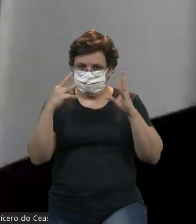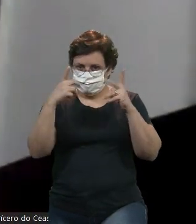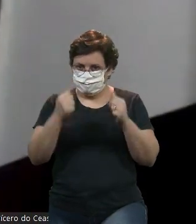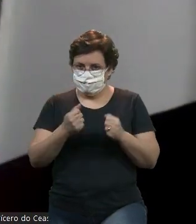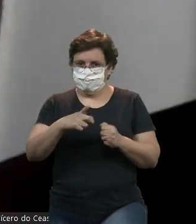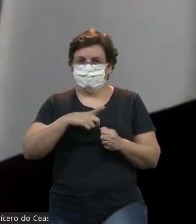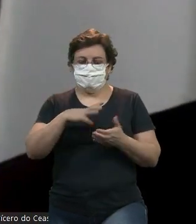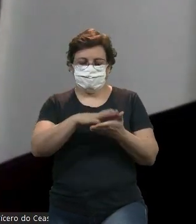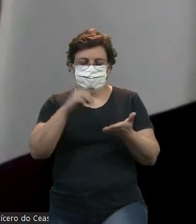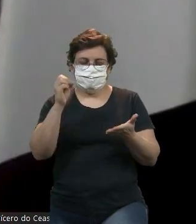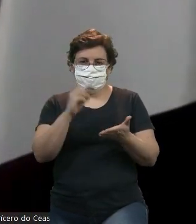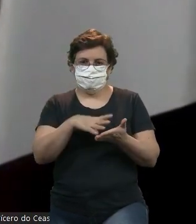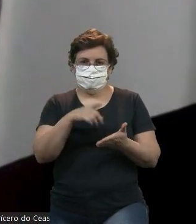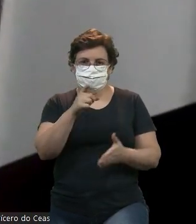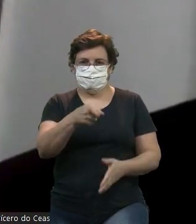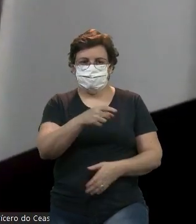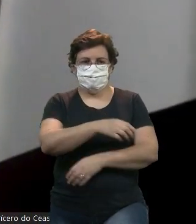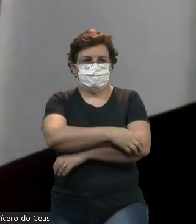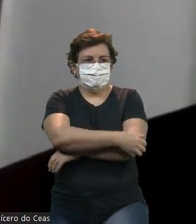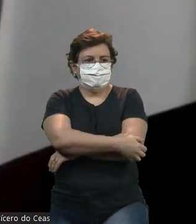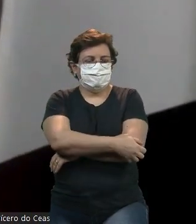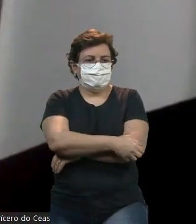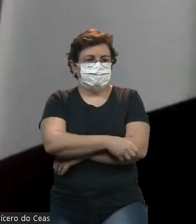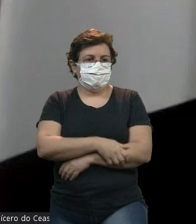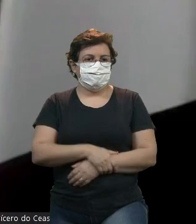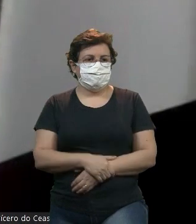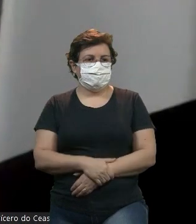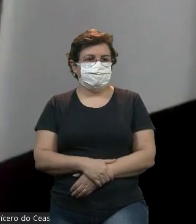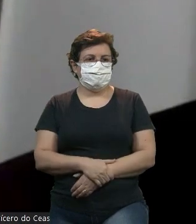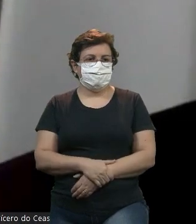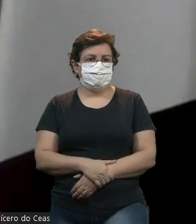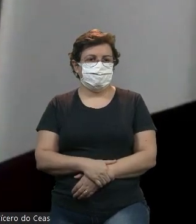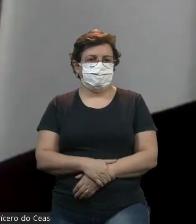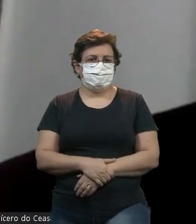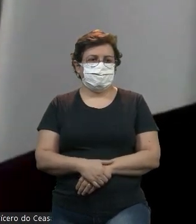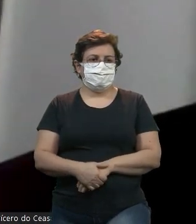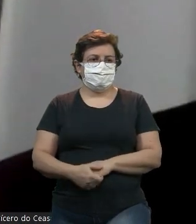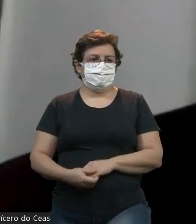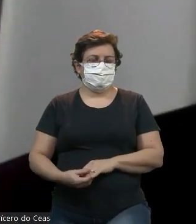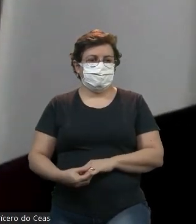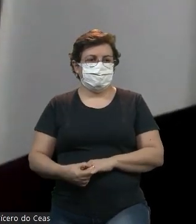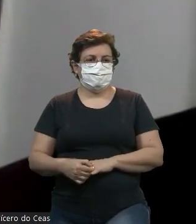os vereadores já têm a cópia dos mesmos.